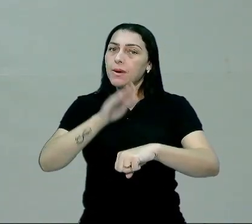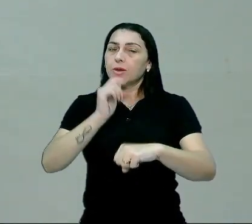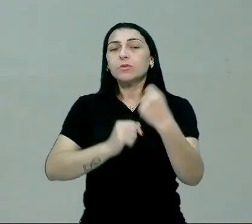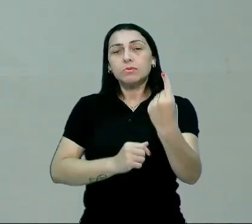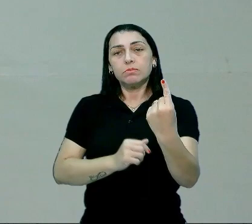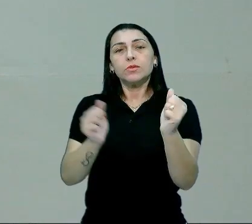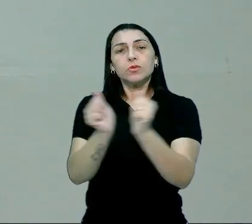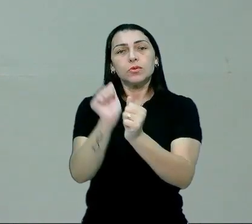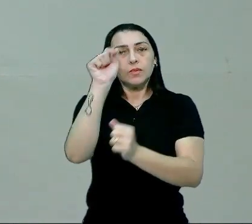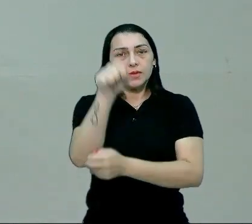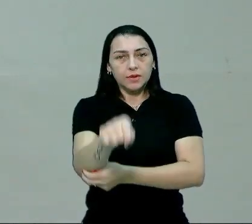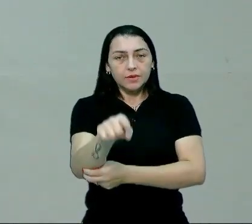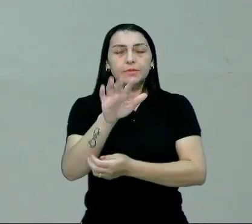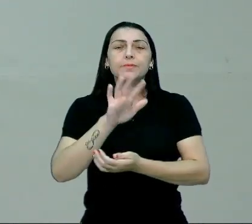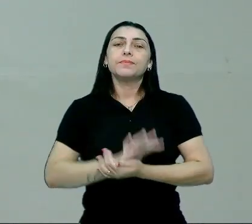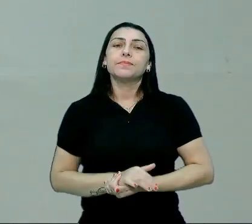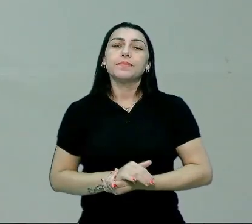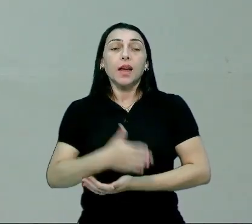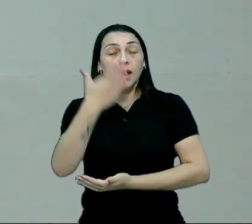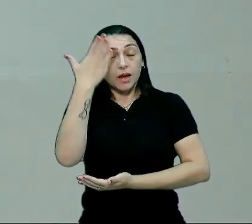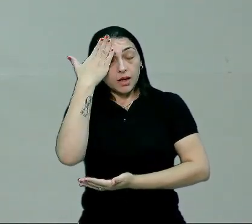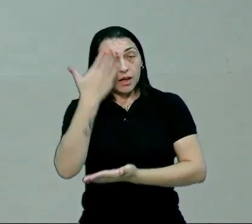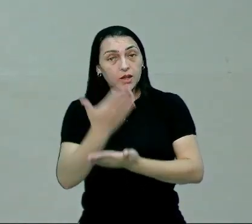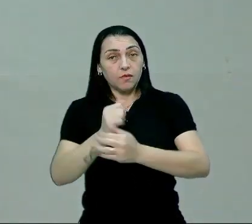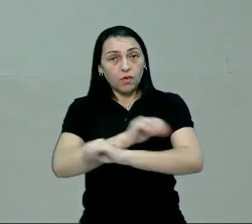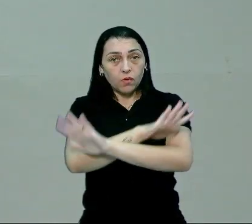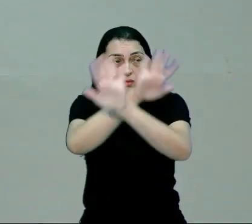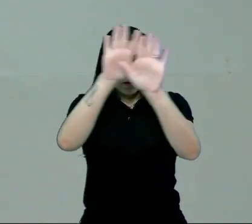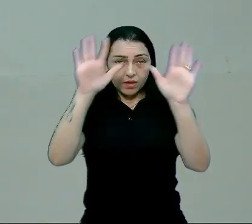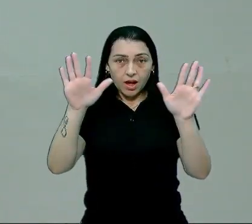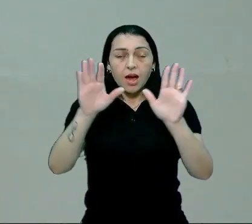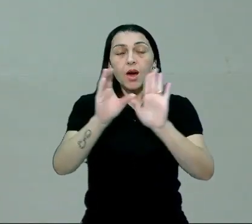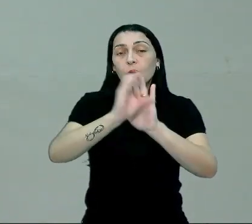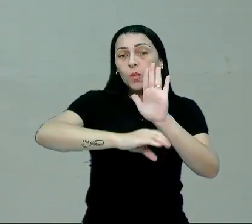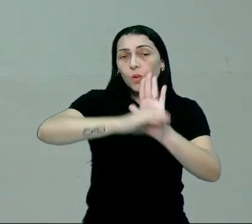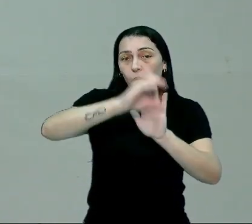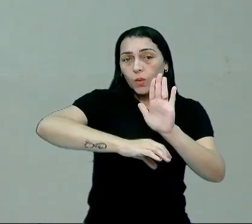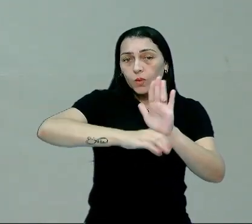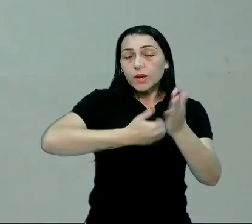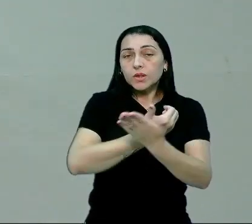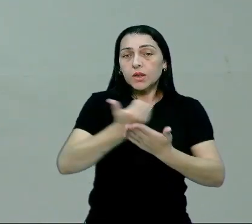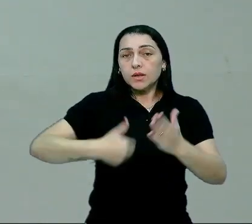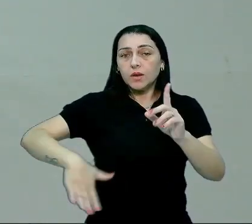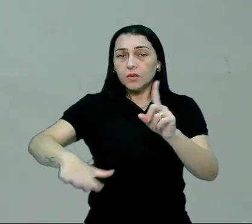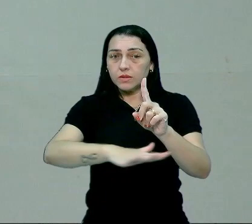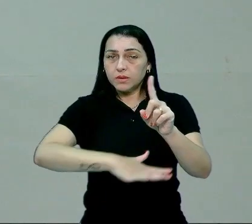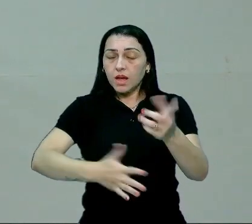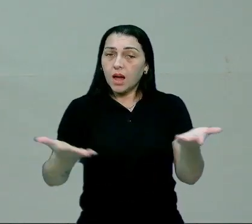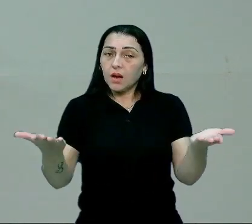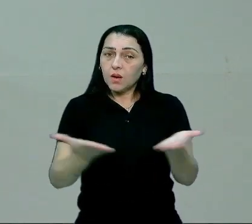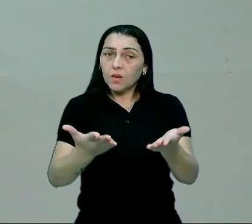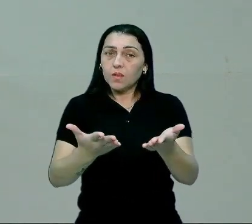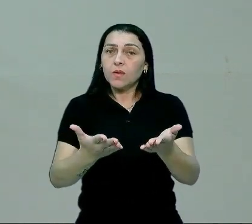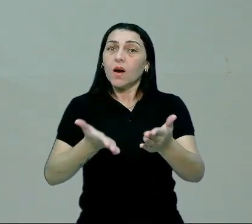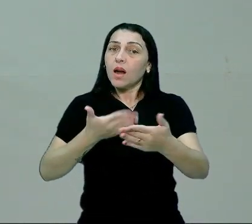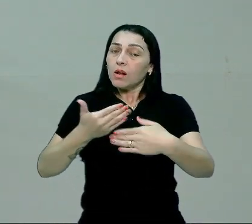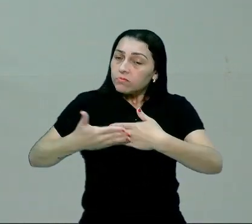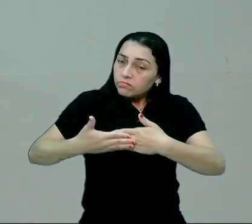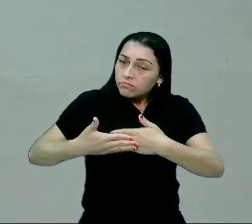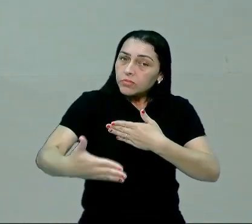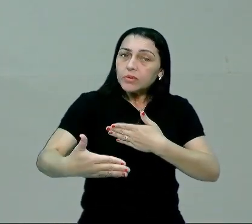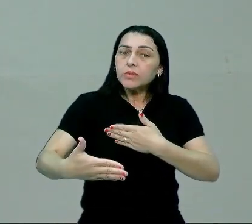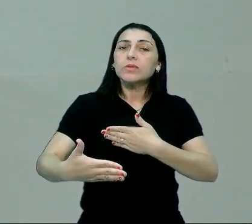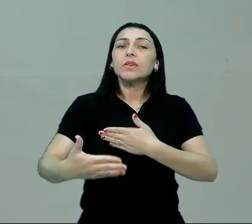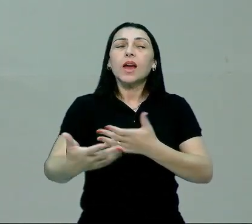mais uma pessoa. Creio que ficou claro o conceito de ação social. Agora eu vou